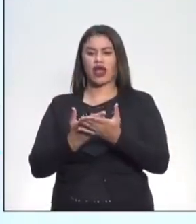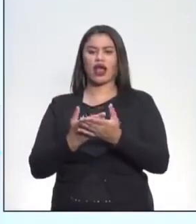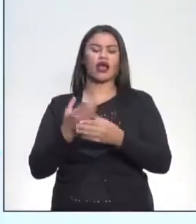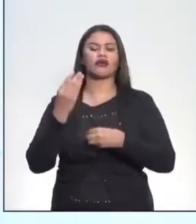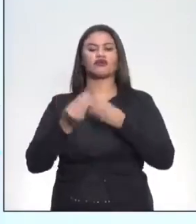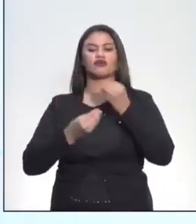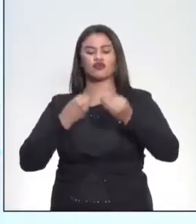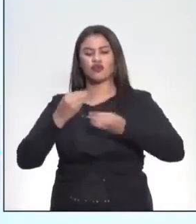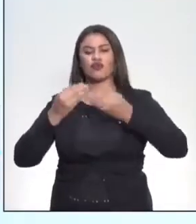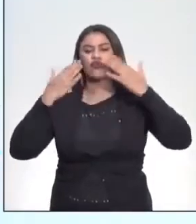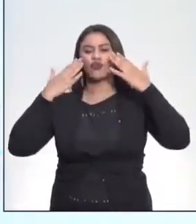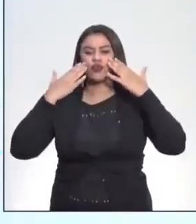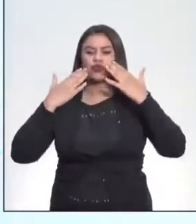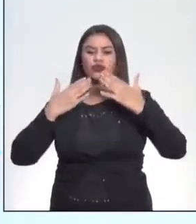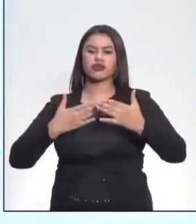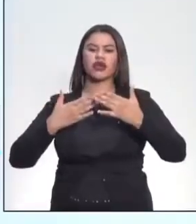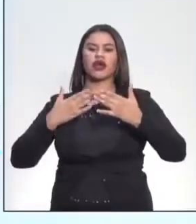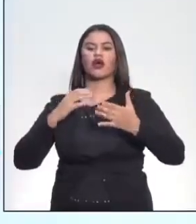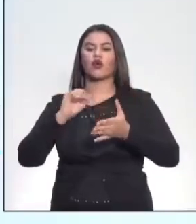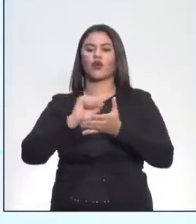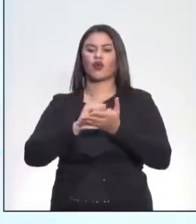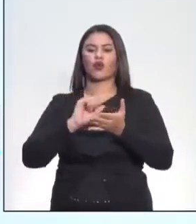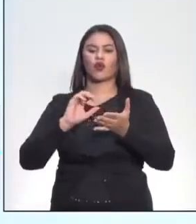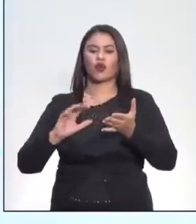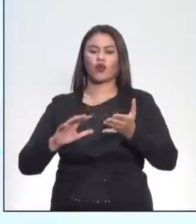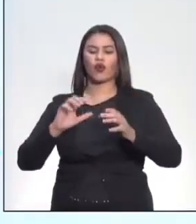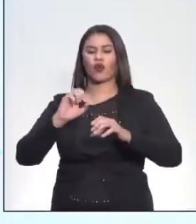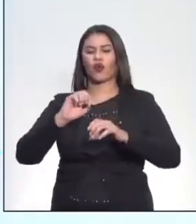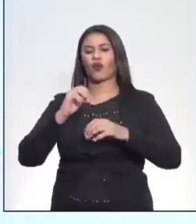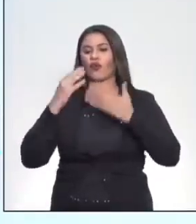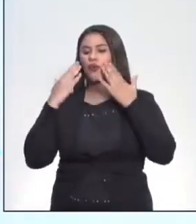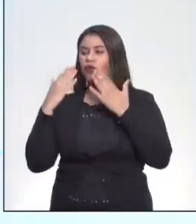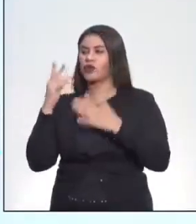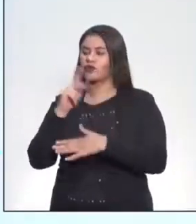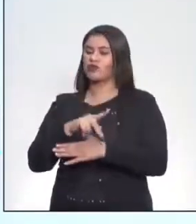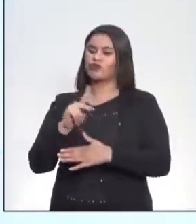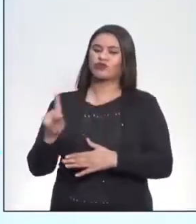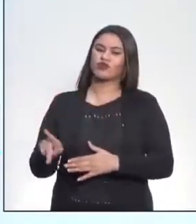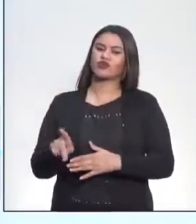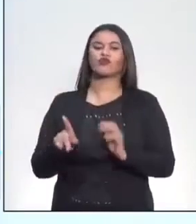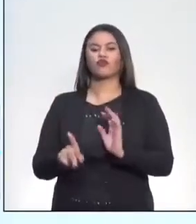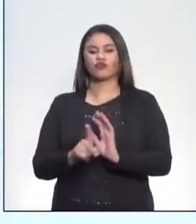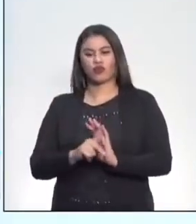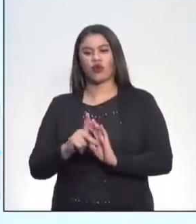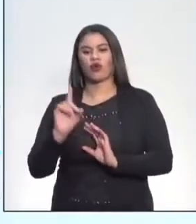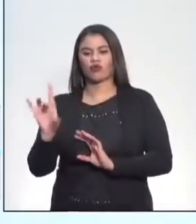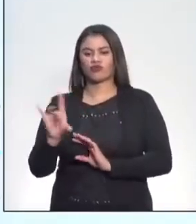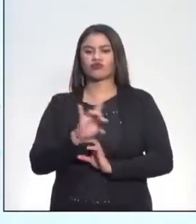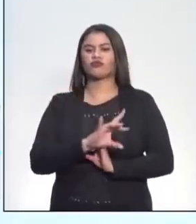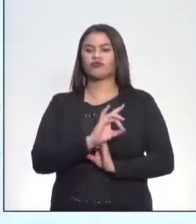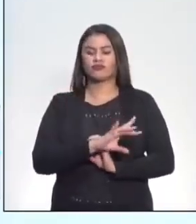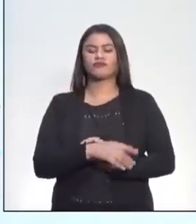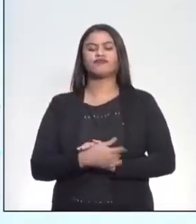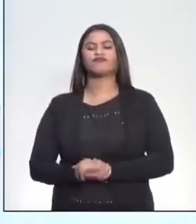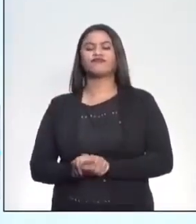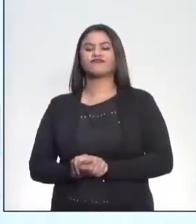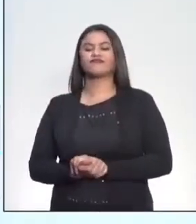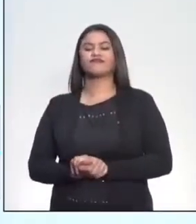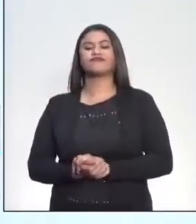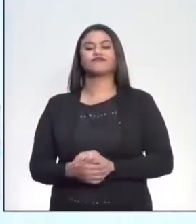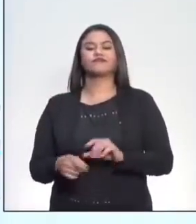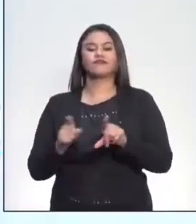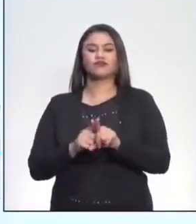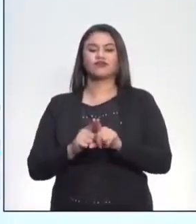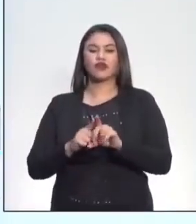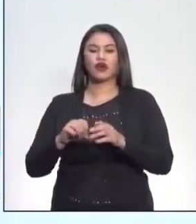estar mostrando, né, apresentando este material produzido neste período para os professores de vocês nas escolas, e este material ele